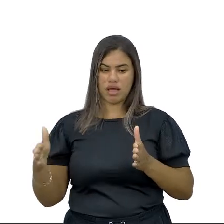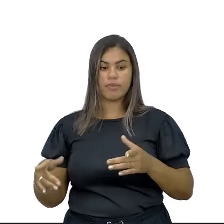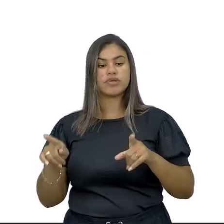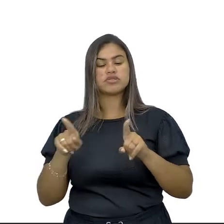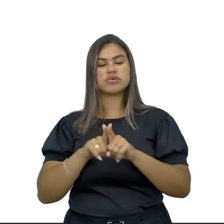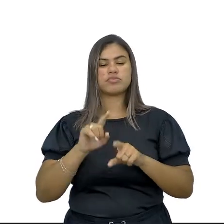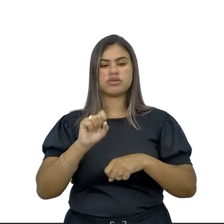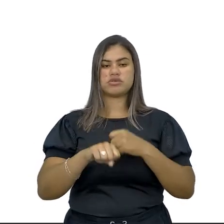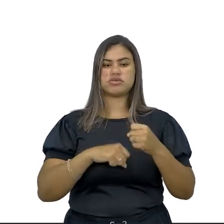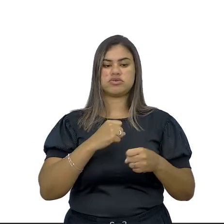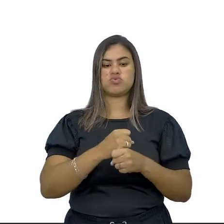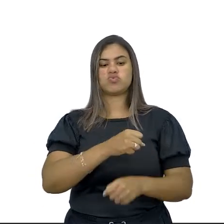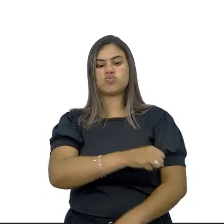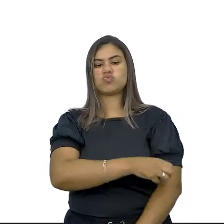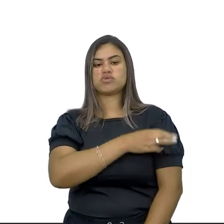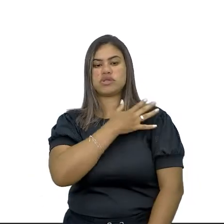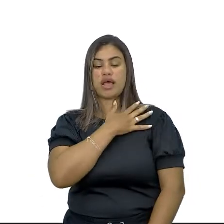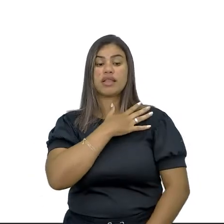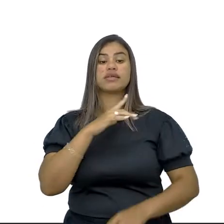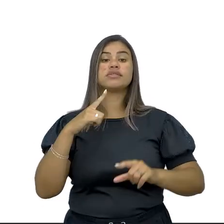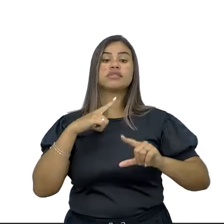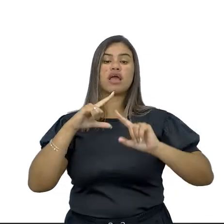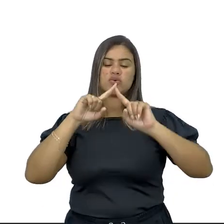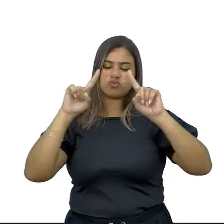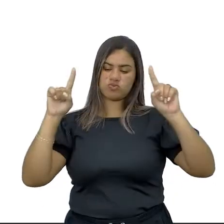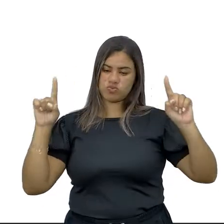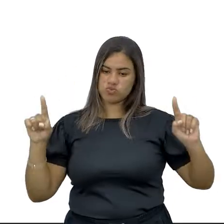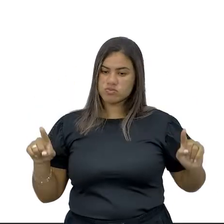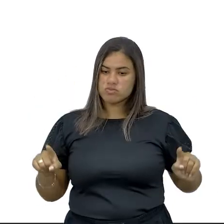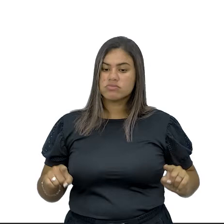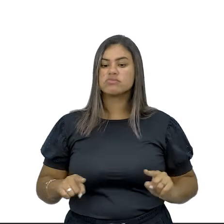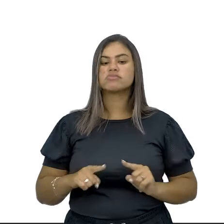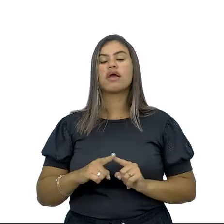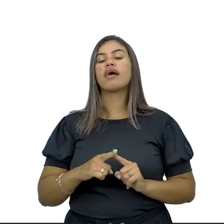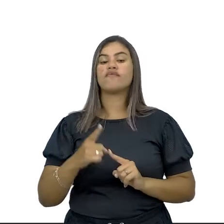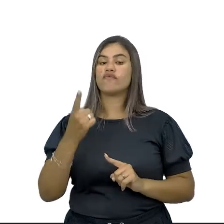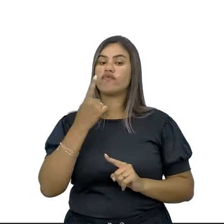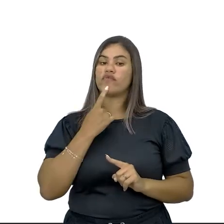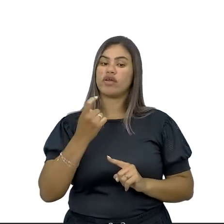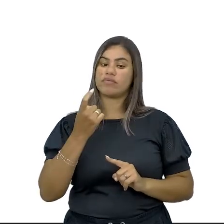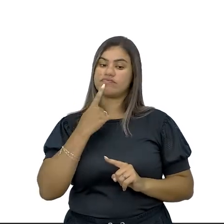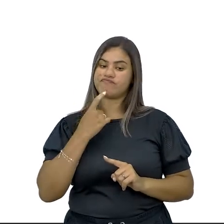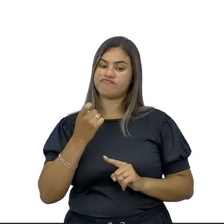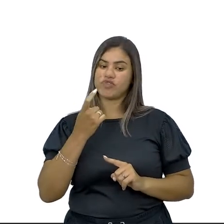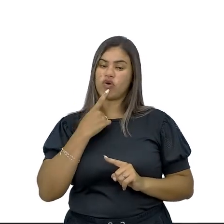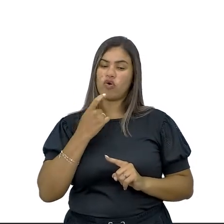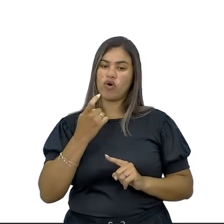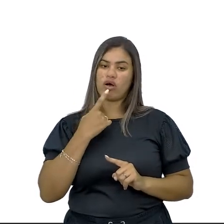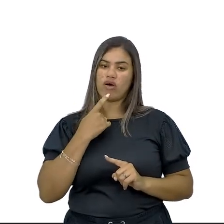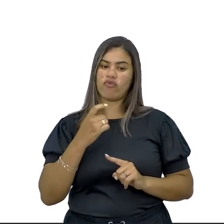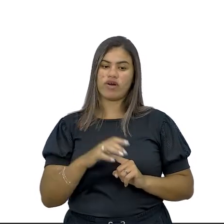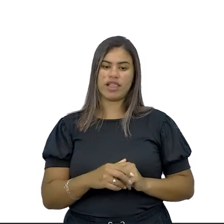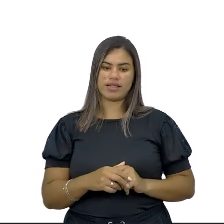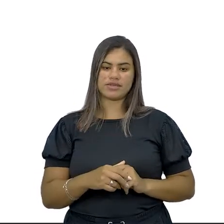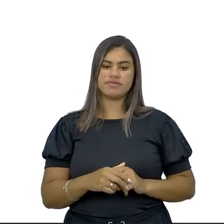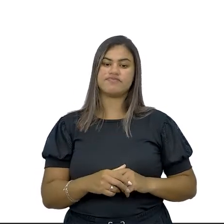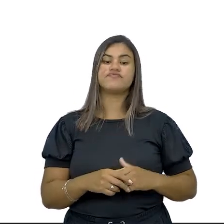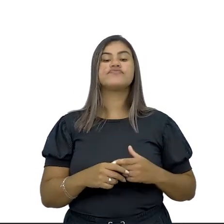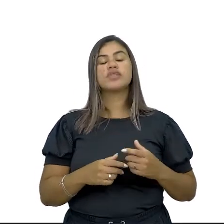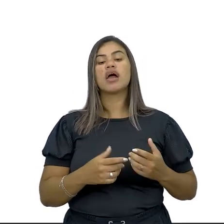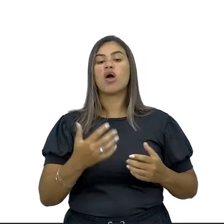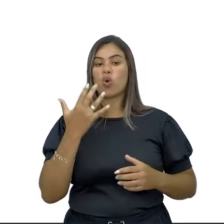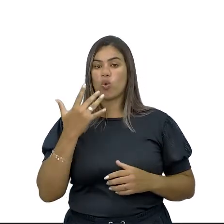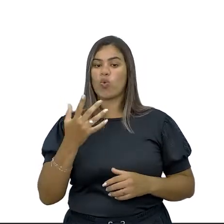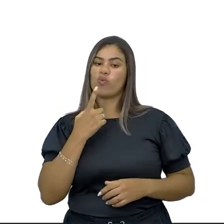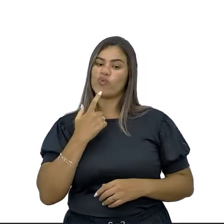as de ano série, elas estão dentro de uma outra forma ovalada, a vermelha. Isso